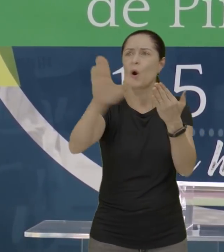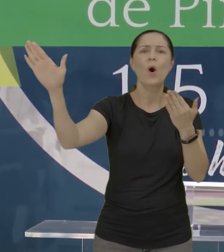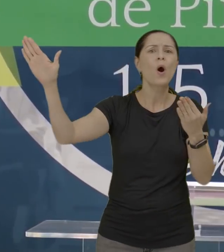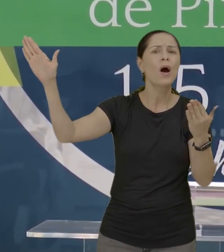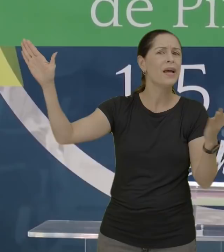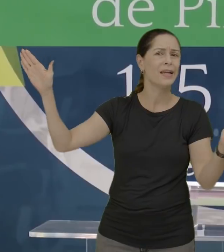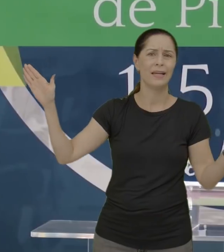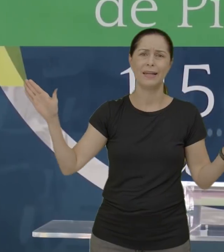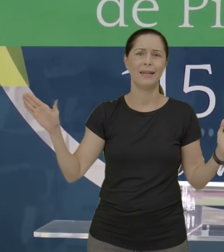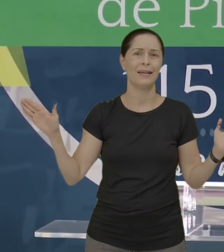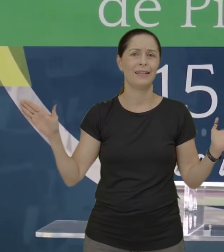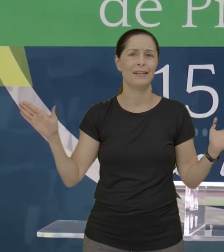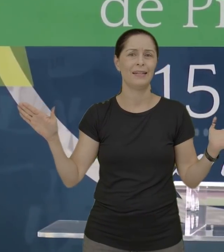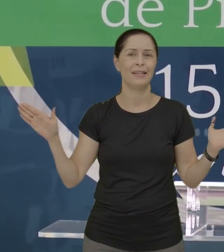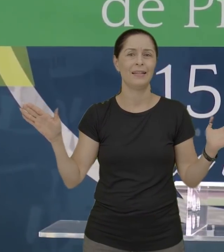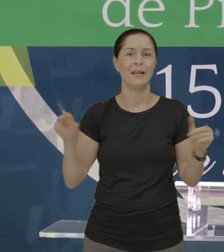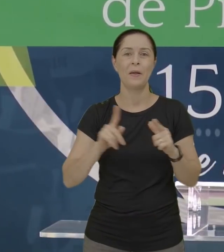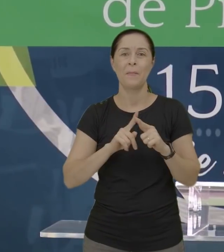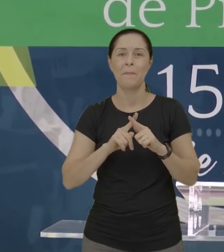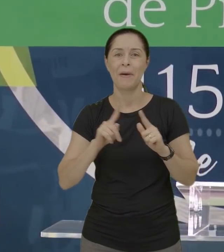denunciar o pai na próxima delegacia.